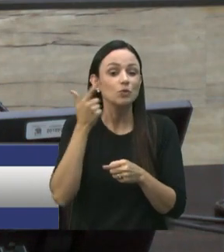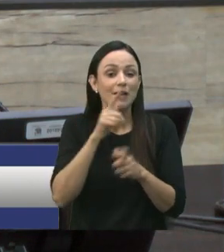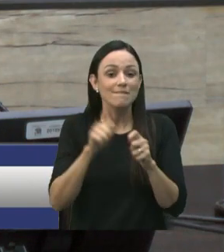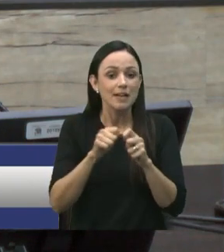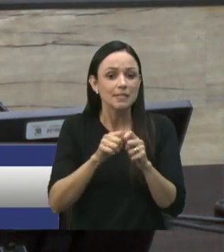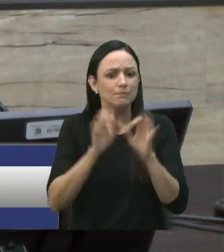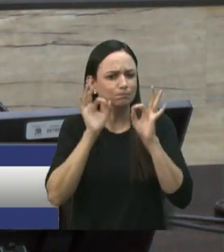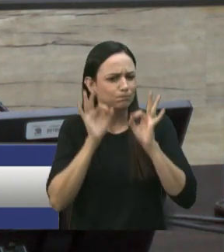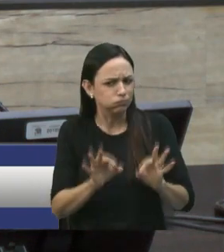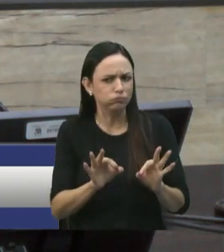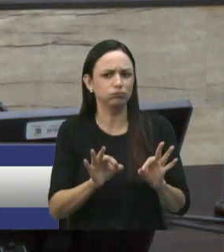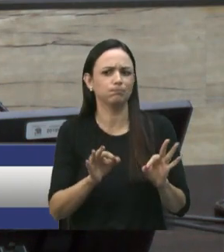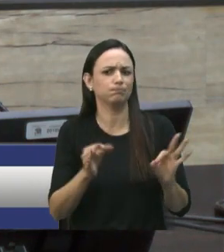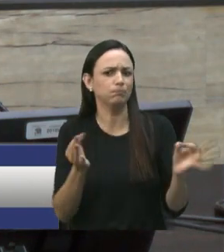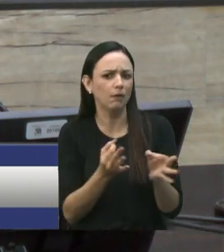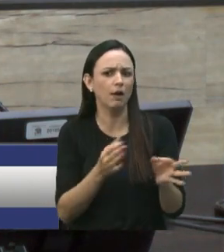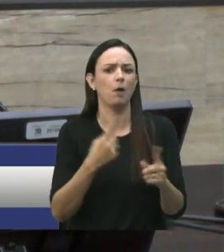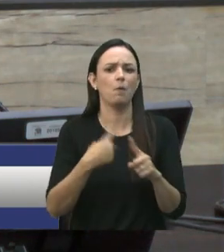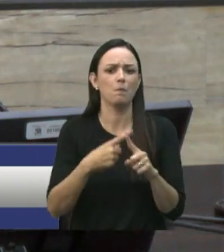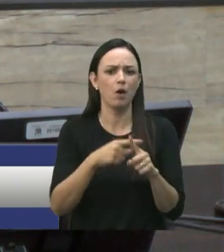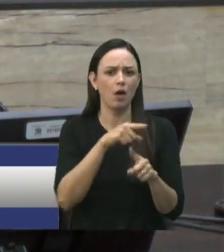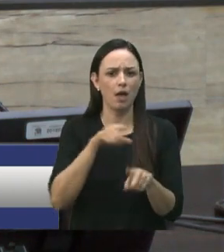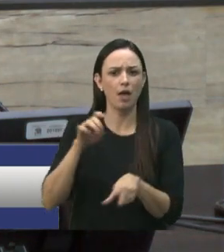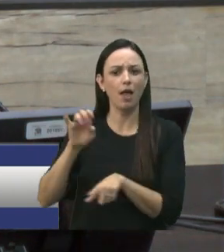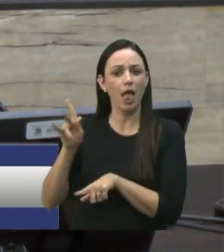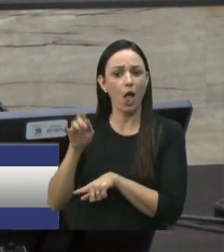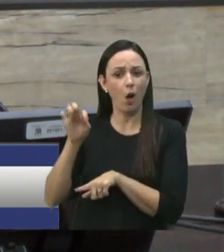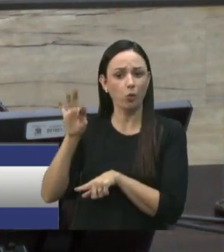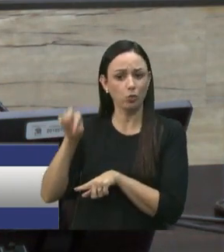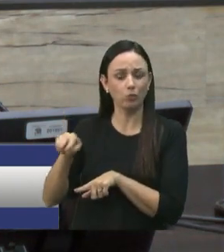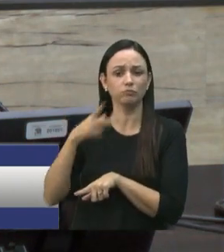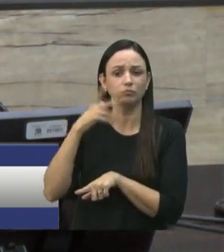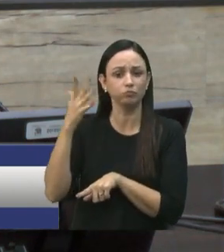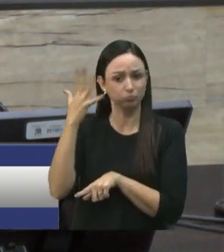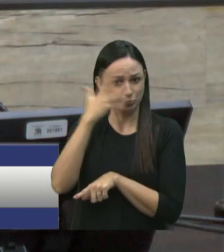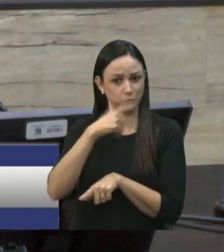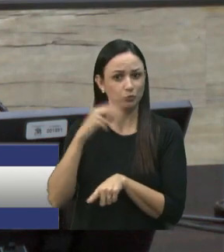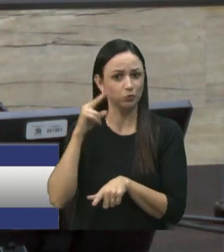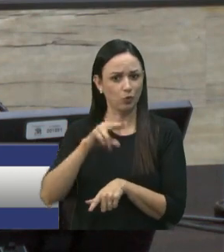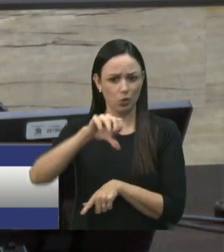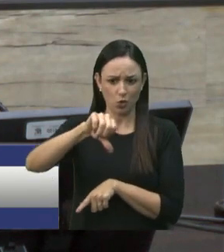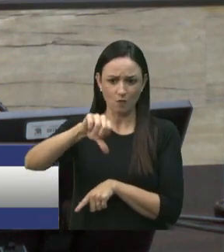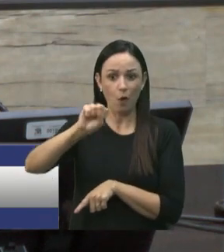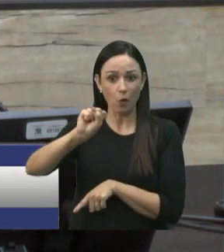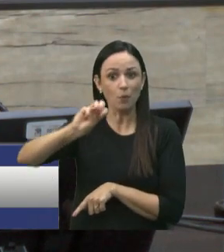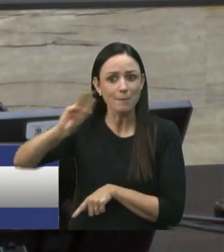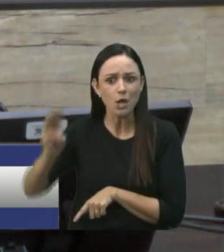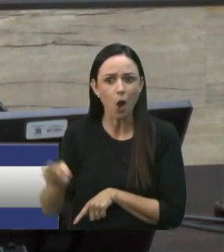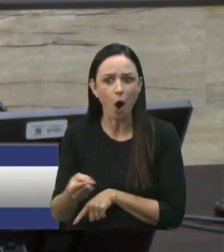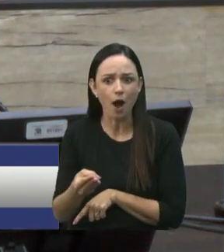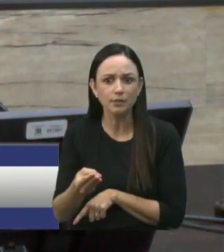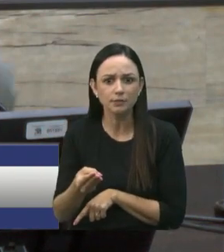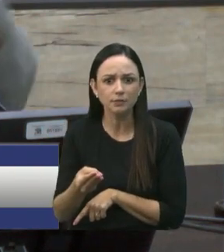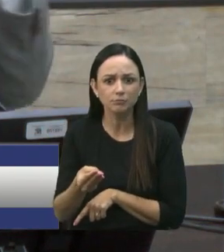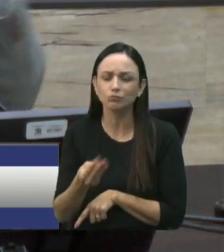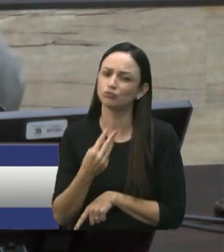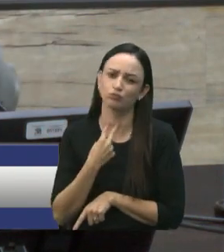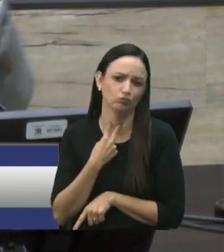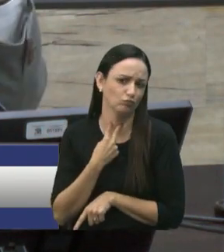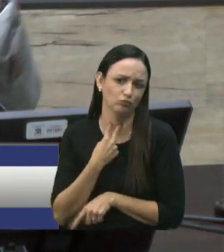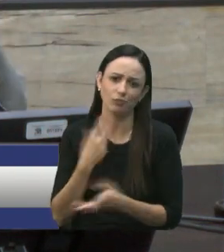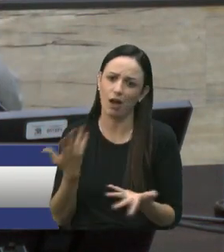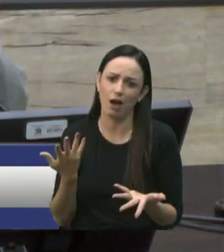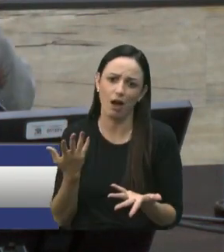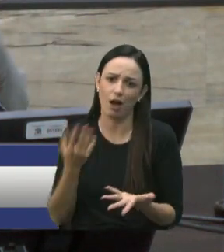Elton repetiu várias vezes para vocês. Eu olho que estava até bonito realmente de ver. 98 milhões. Não deu para encaixar,